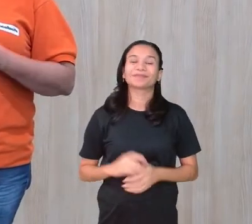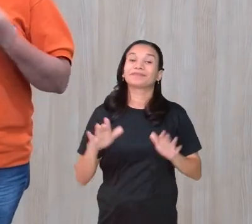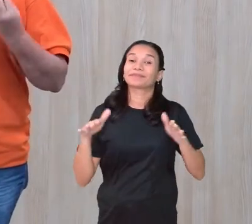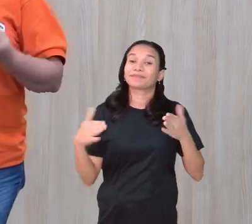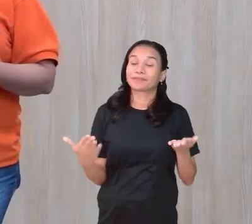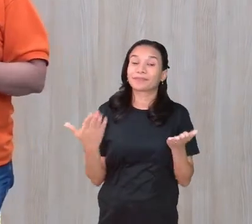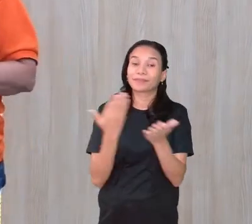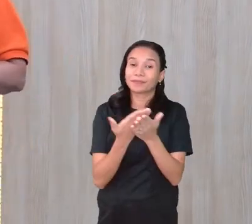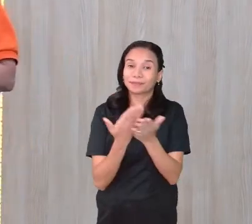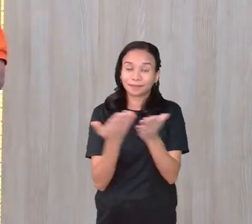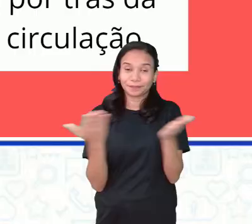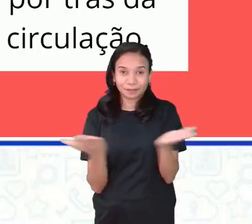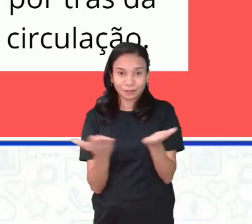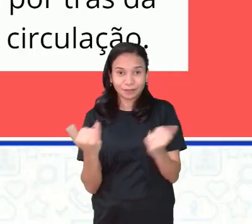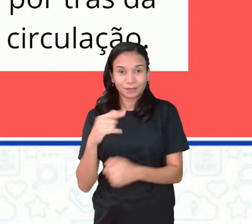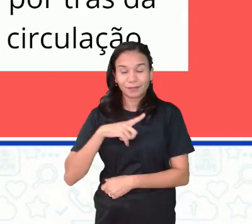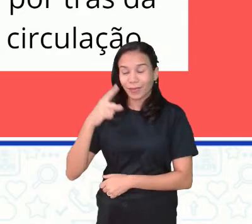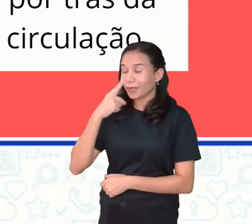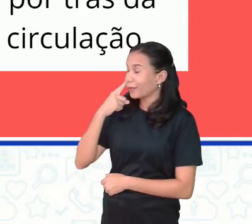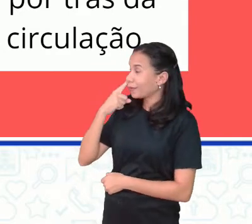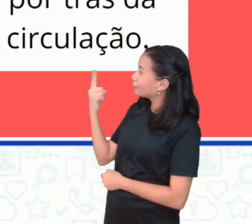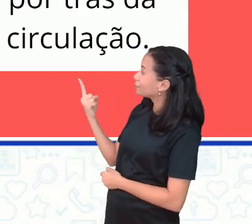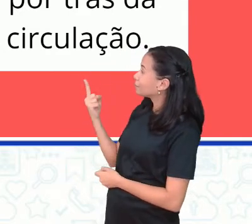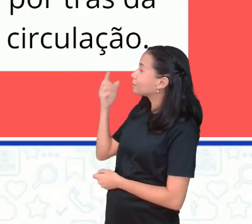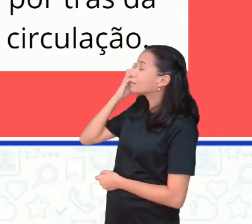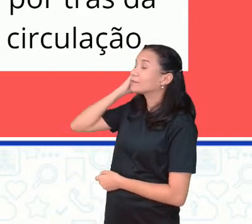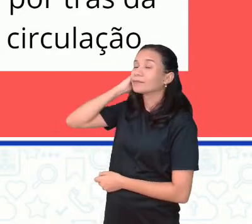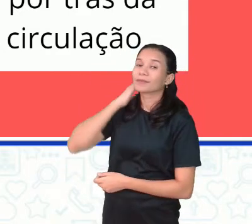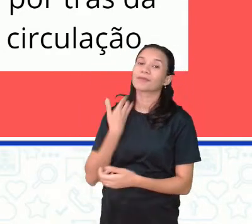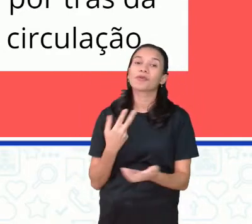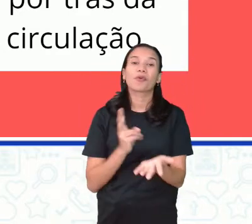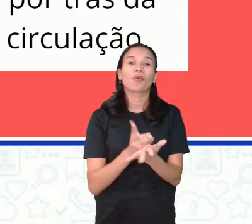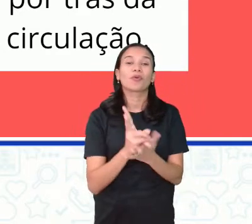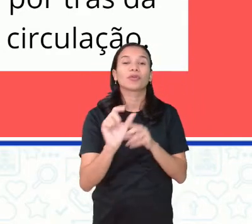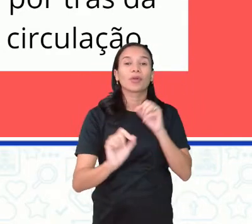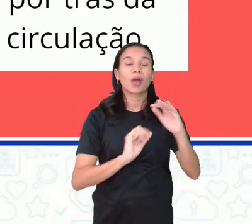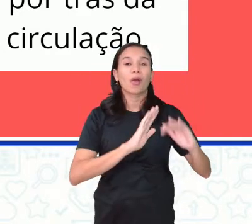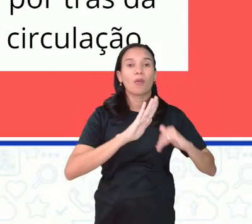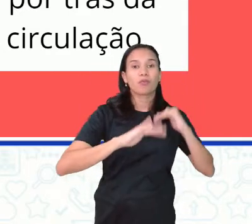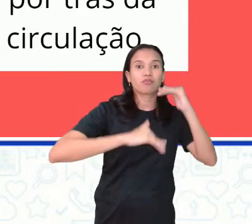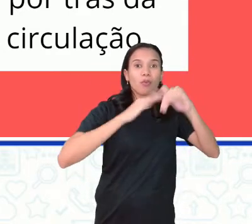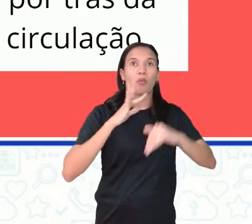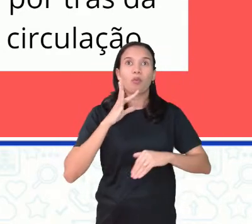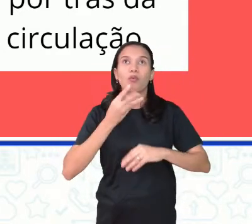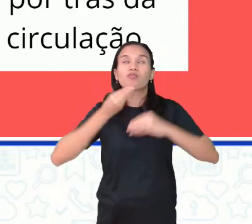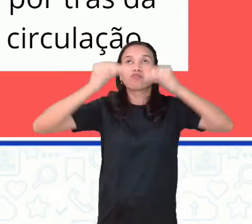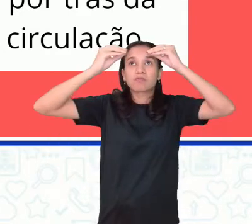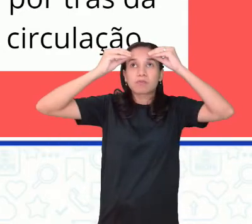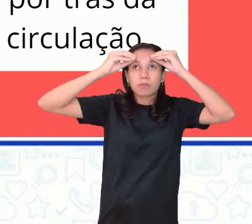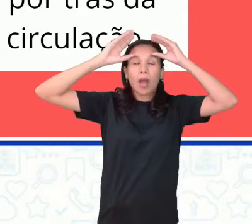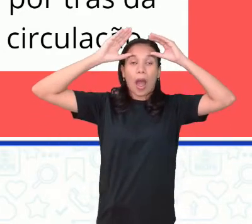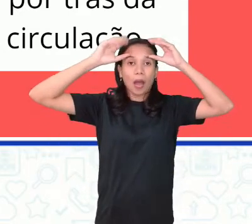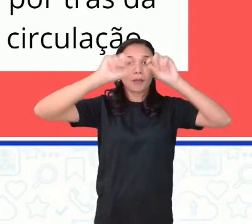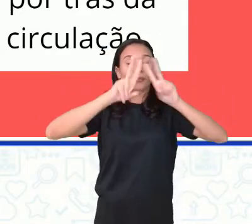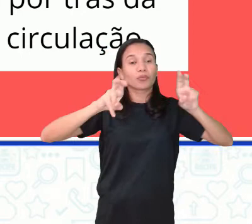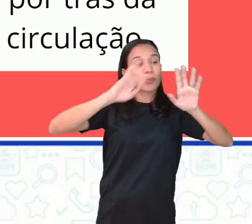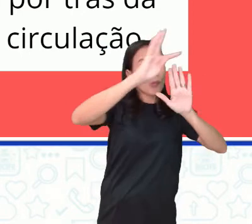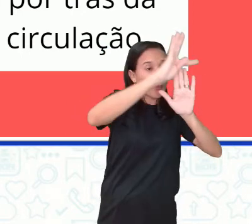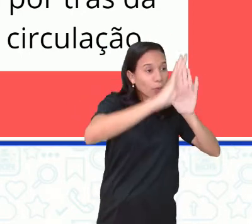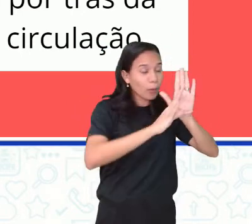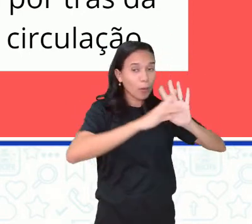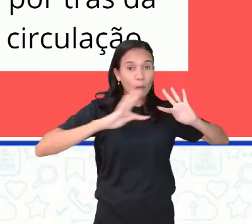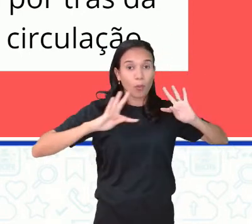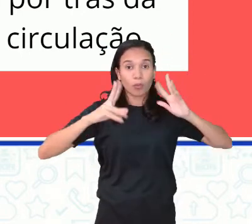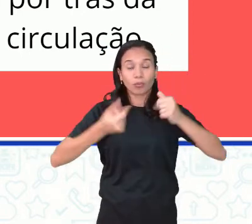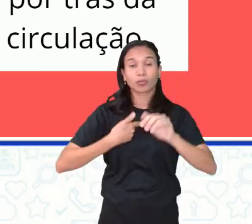Então, nessa aula de hoje, iremos continuar construindo conhecimentos sobre o texto e tudo que